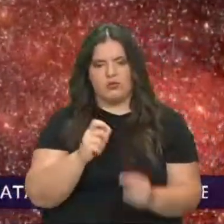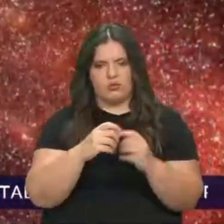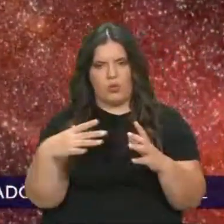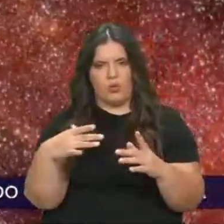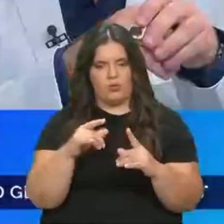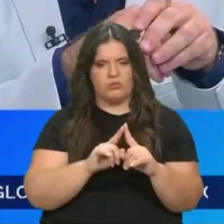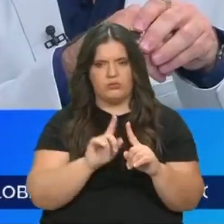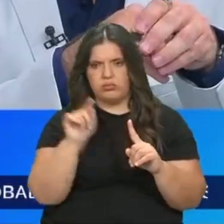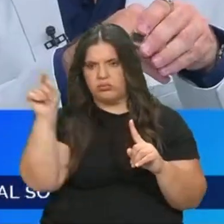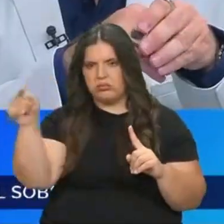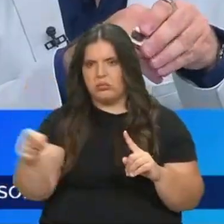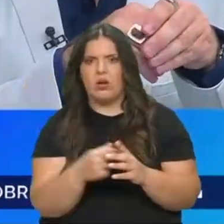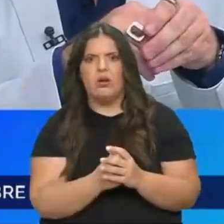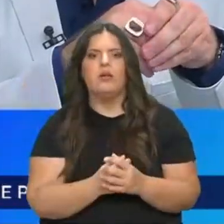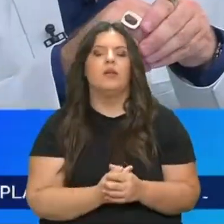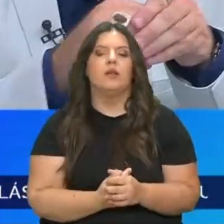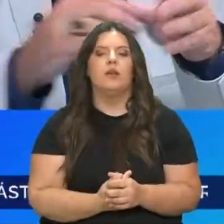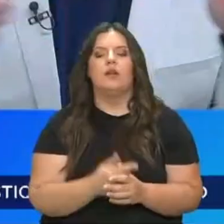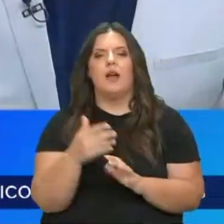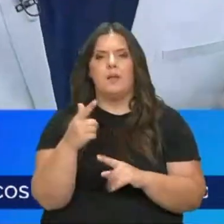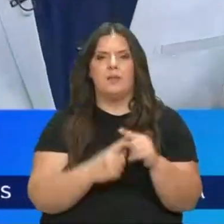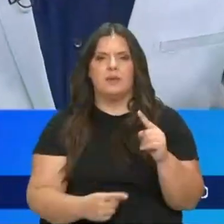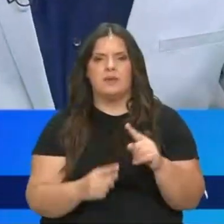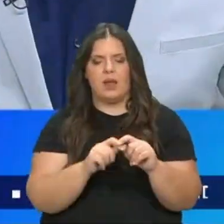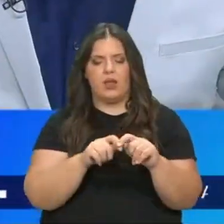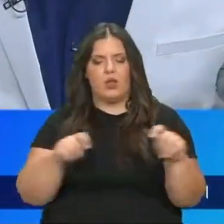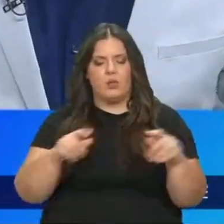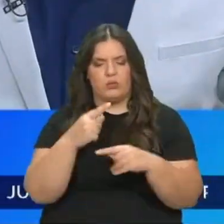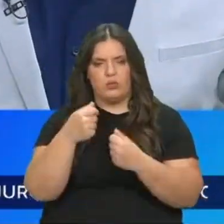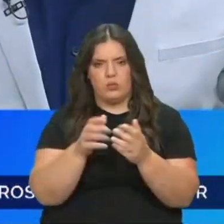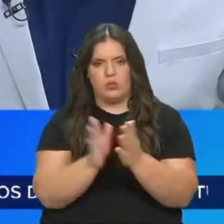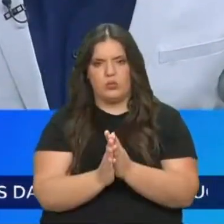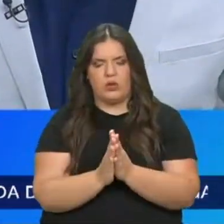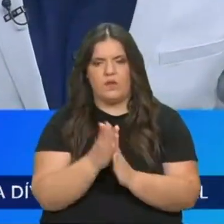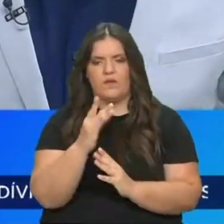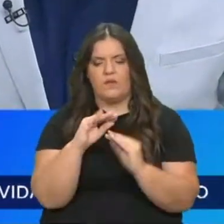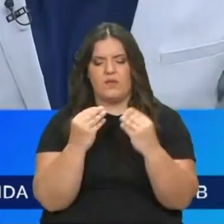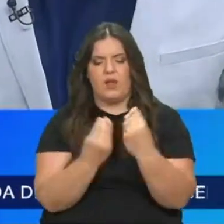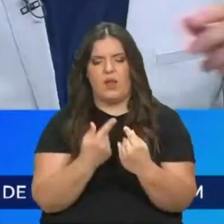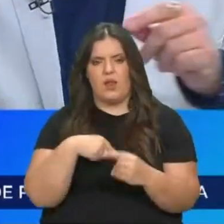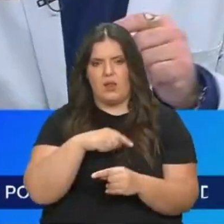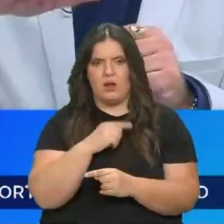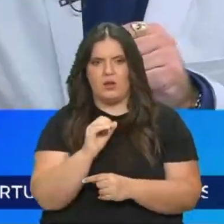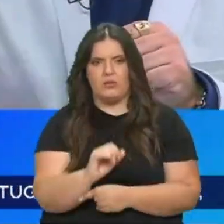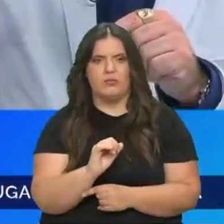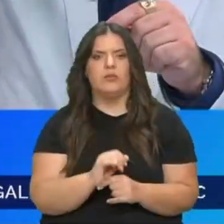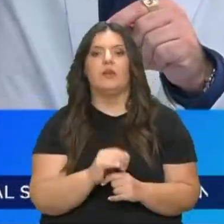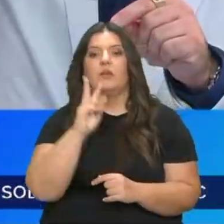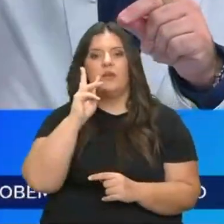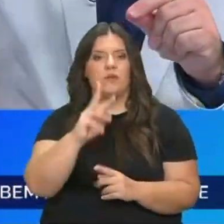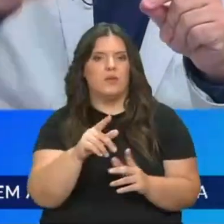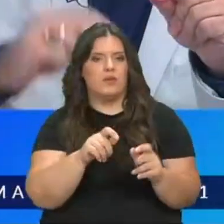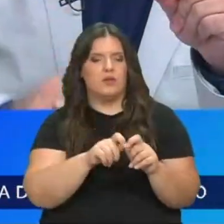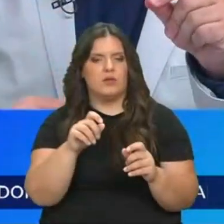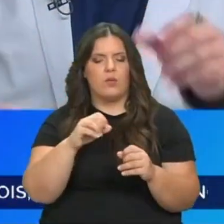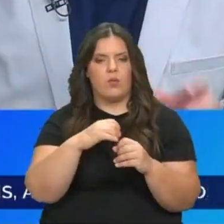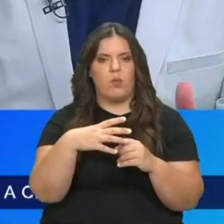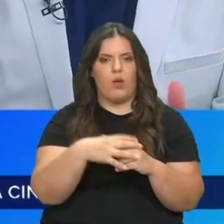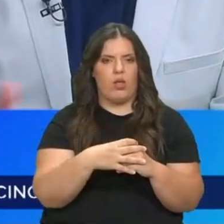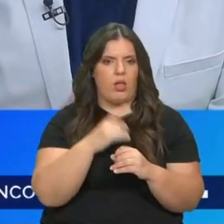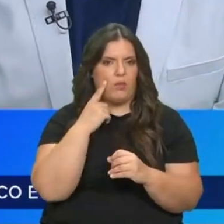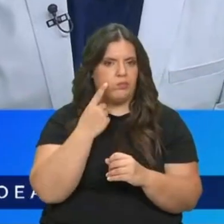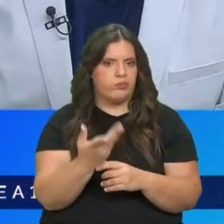outra. 50 mil anos-luz é cerca de metade do diâmetro total da nossa Via Láctea. Portanto, só para teres uma ideia do tamanho que são estas bolhas de uma ponta à